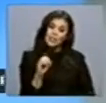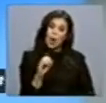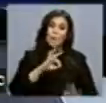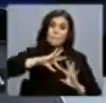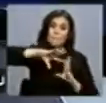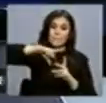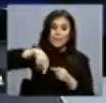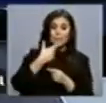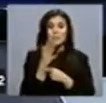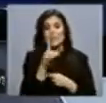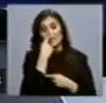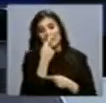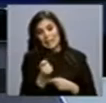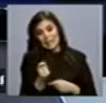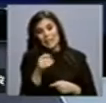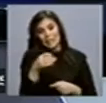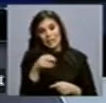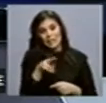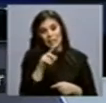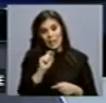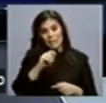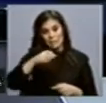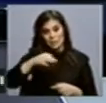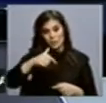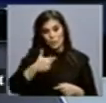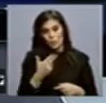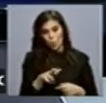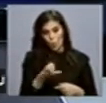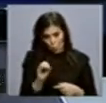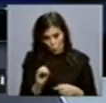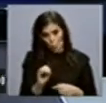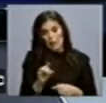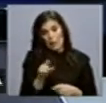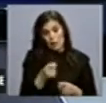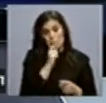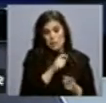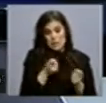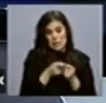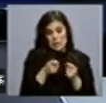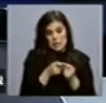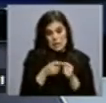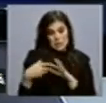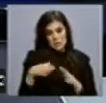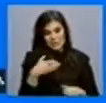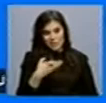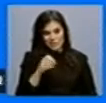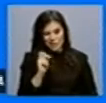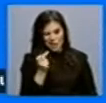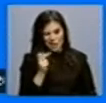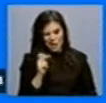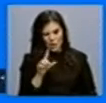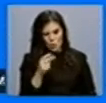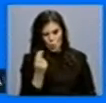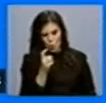com Neptuno, ou seja, gasosos, gigantes gasosos, que estejam até a uma distância, a um diâmetro de cerca de 70 anos-luz do buraco